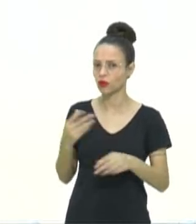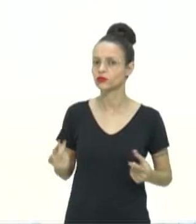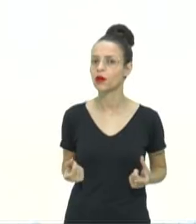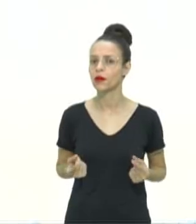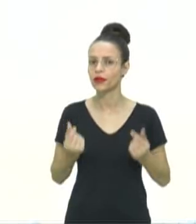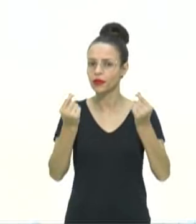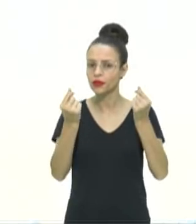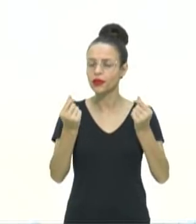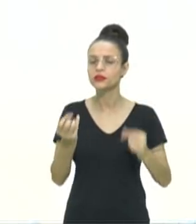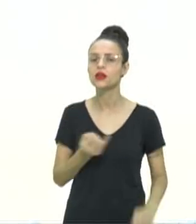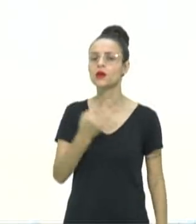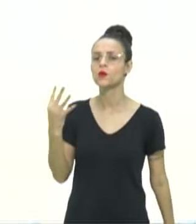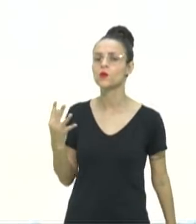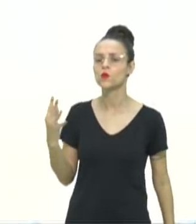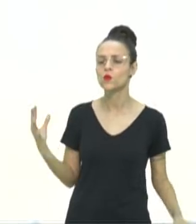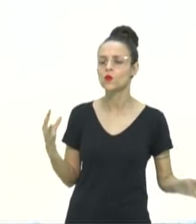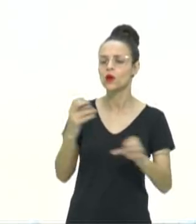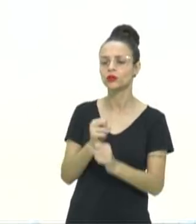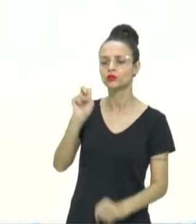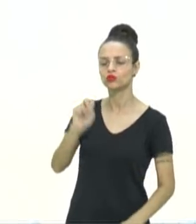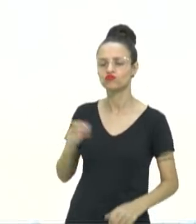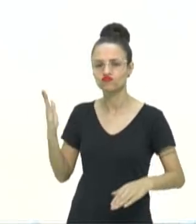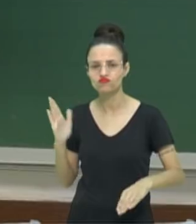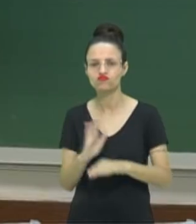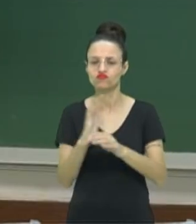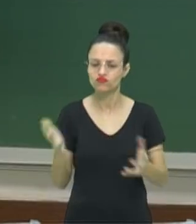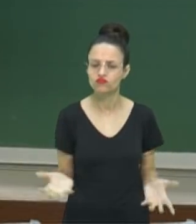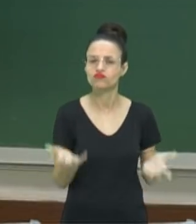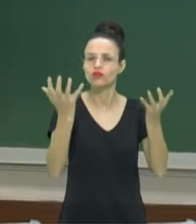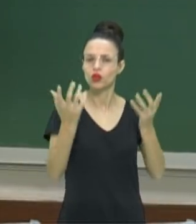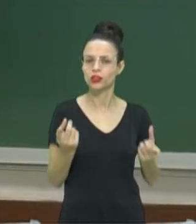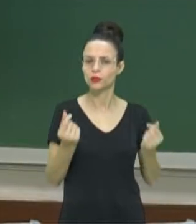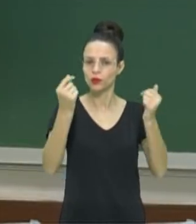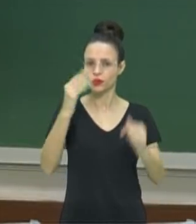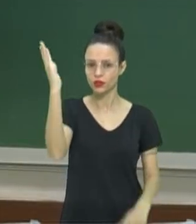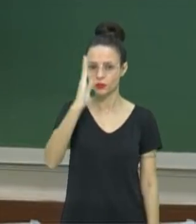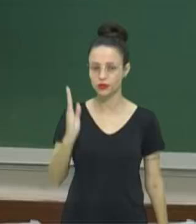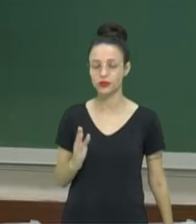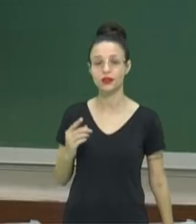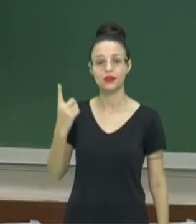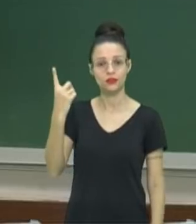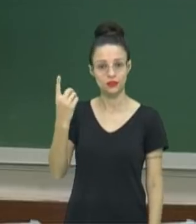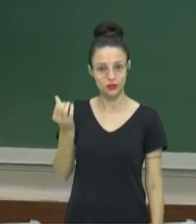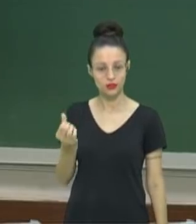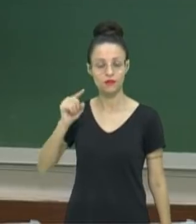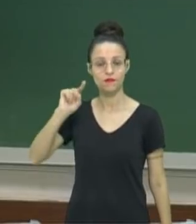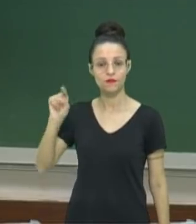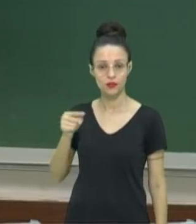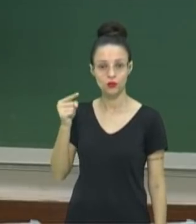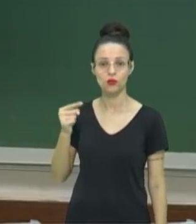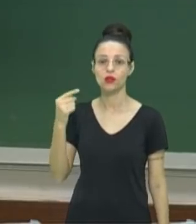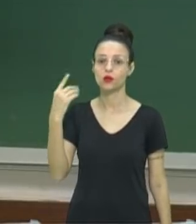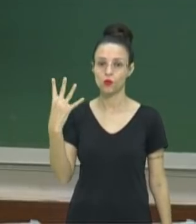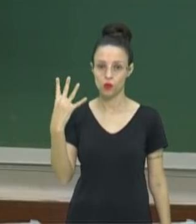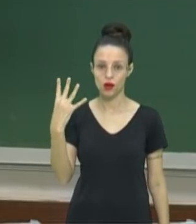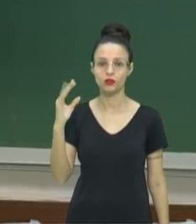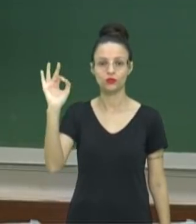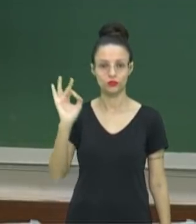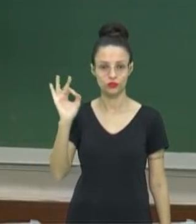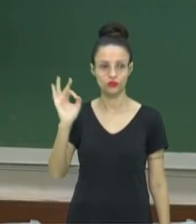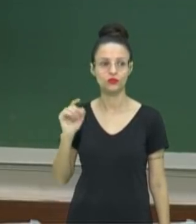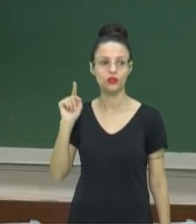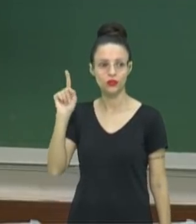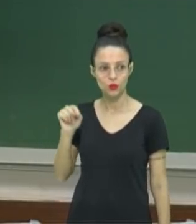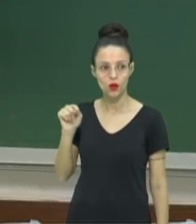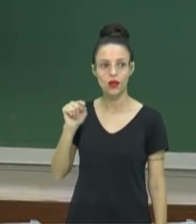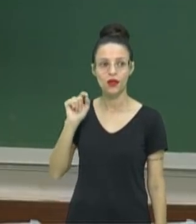riquezas. Quanto a região sul contribui para a produção de riquezas do país? 16,4% é a participação da